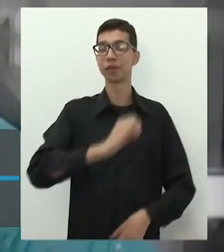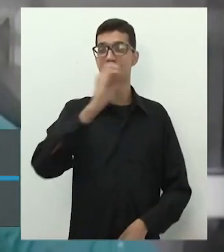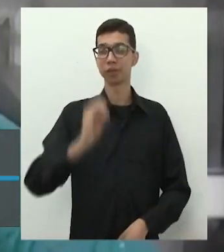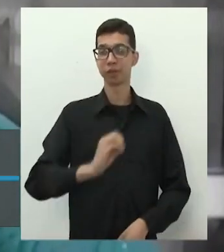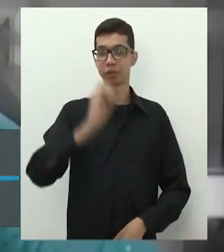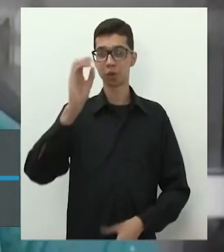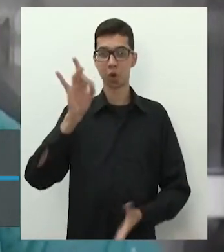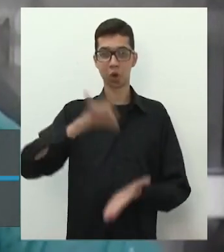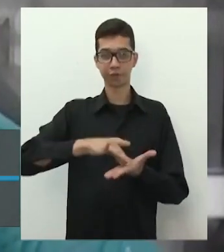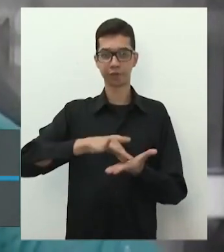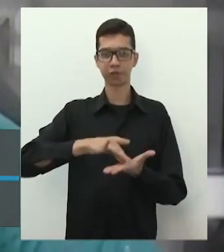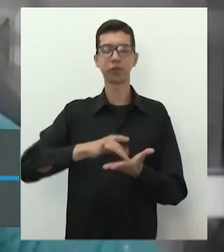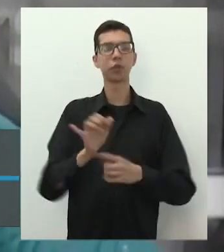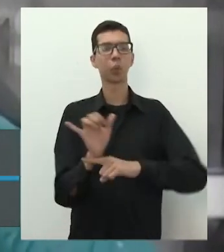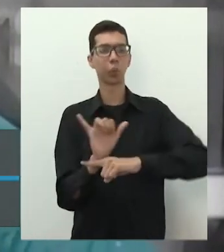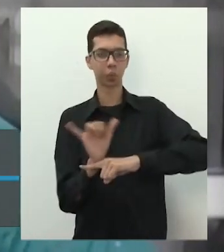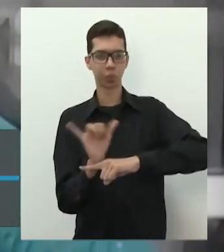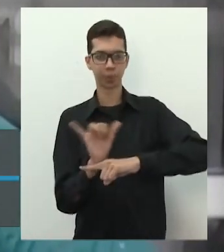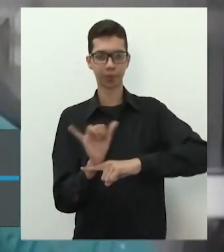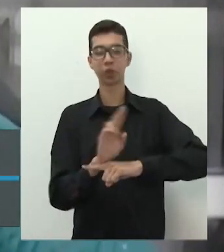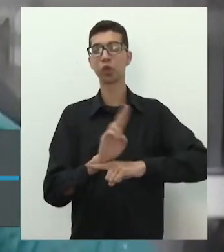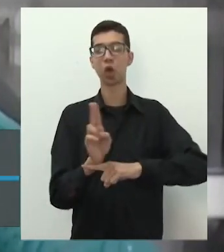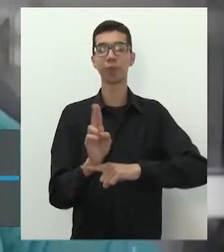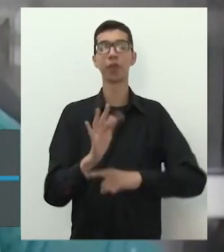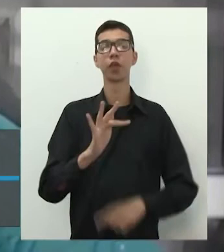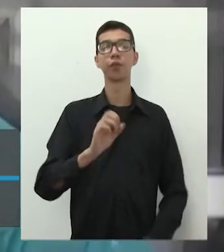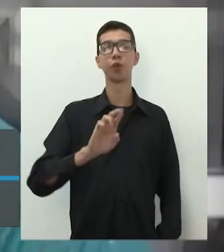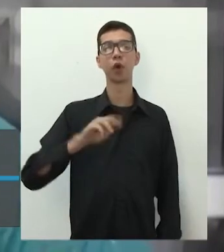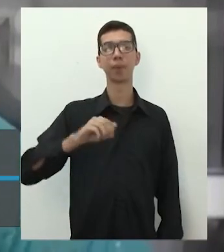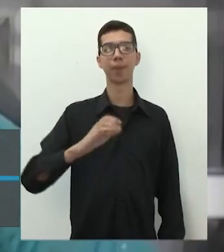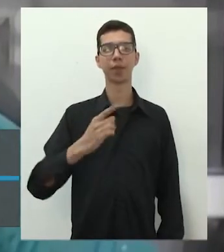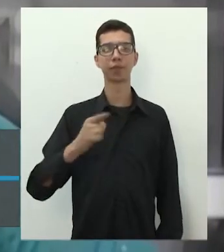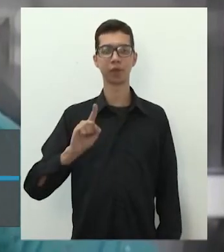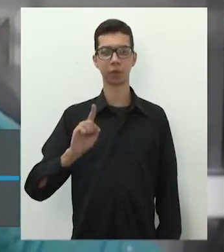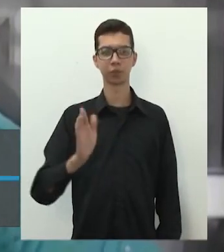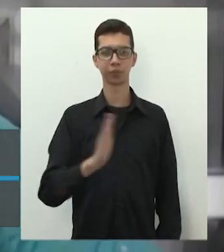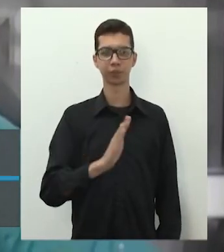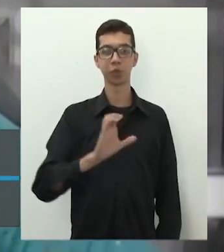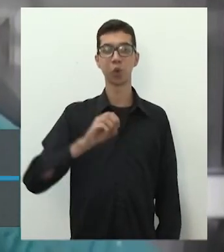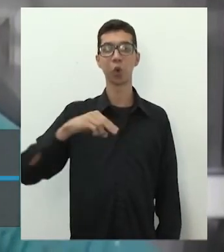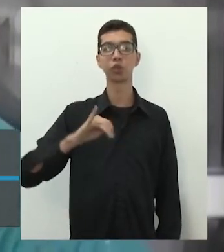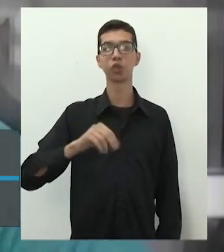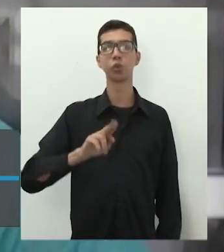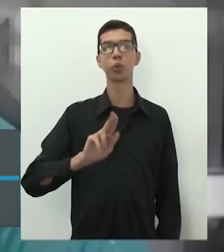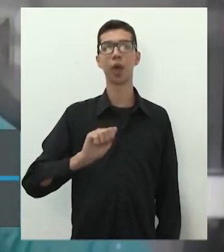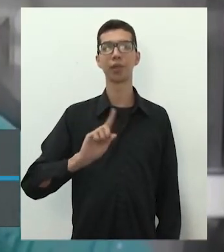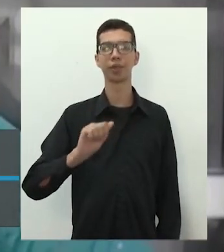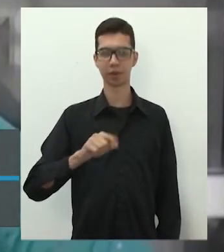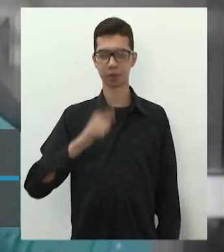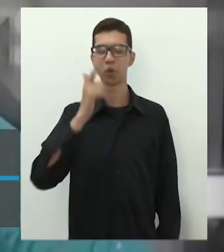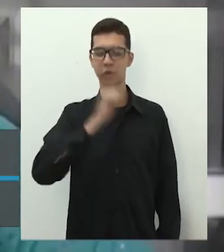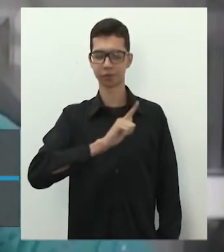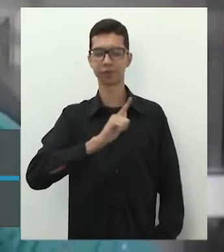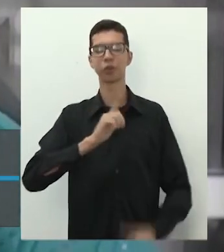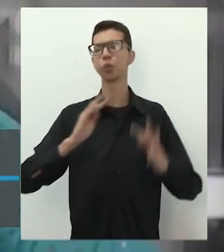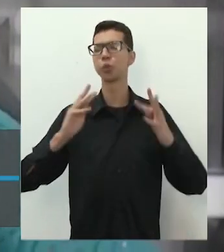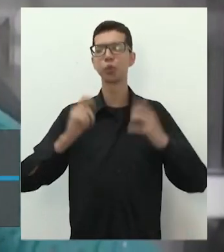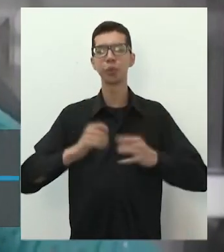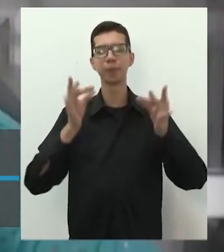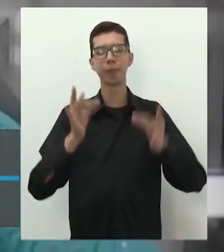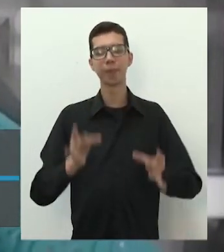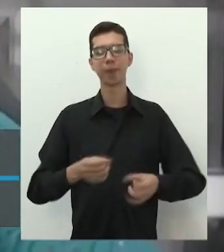uma informação. Bom, o programa está sendo transmitido ao vivo no canal do YouTube e do Facebook do Centro de Mídia, e depois vai